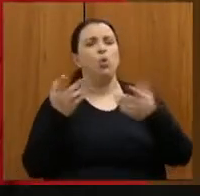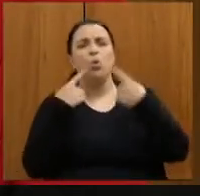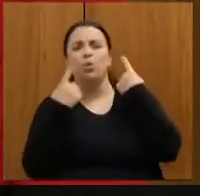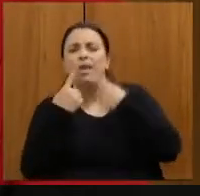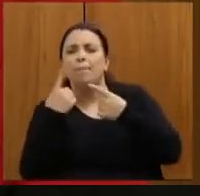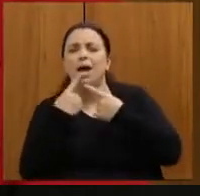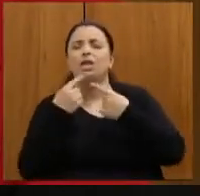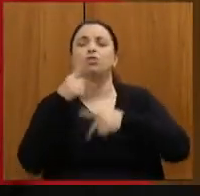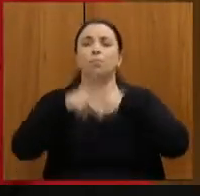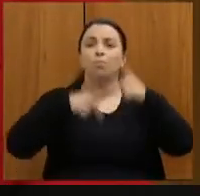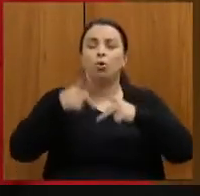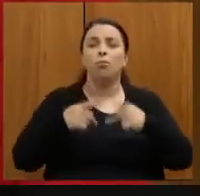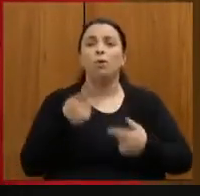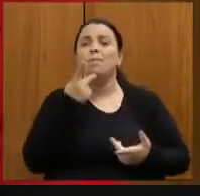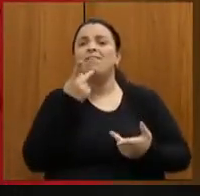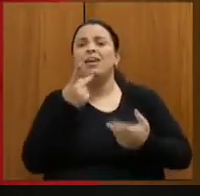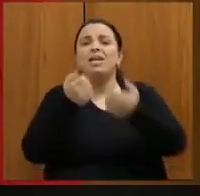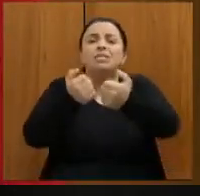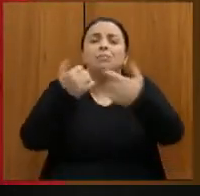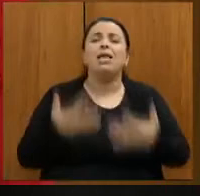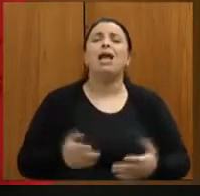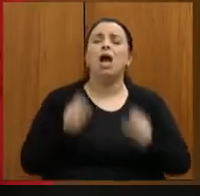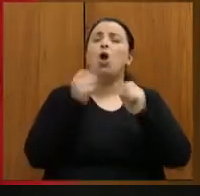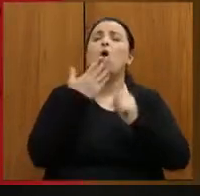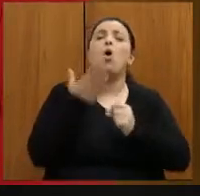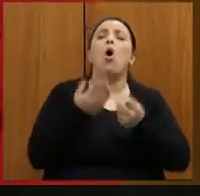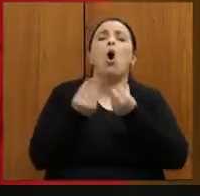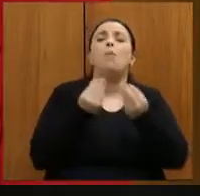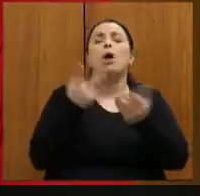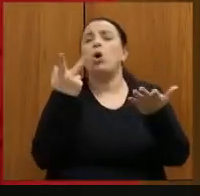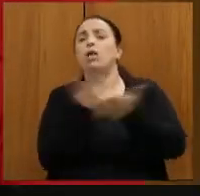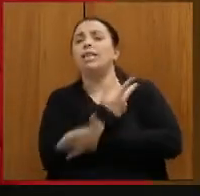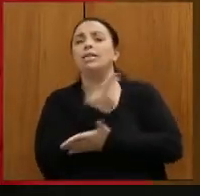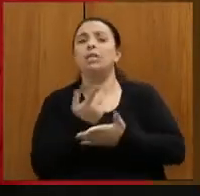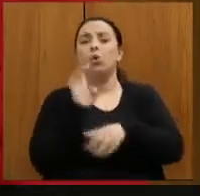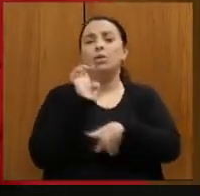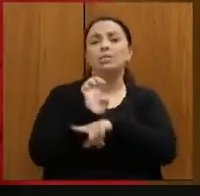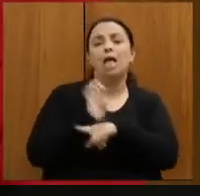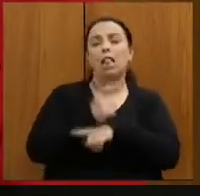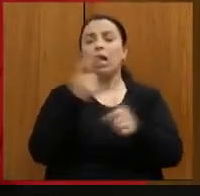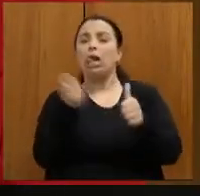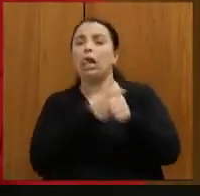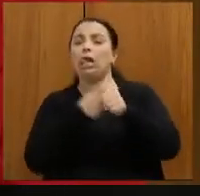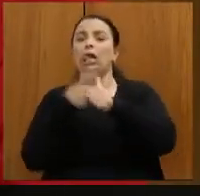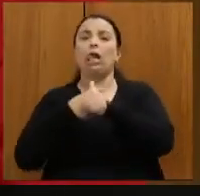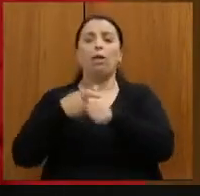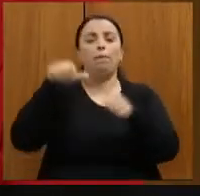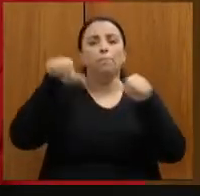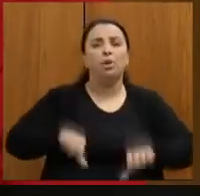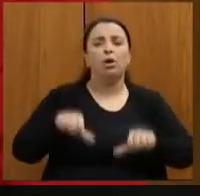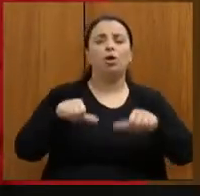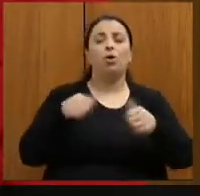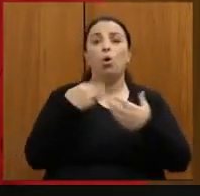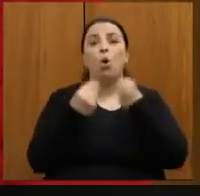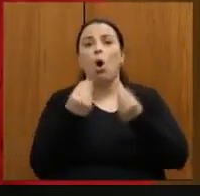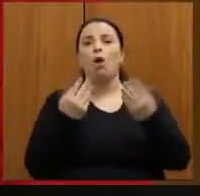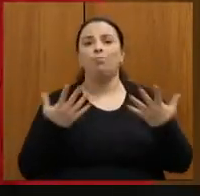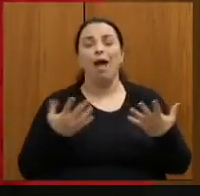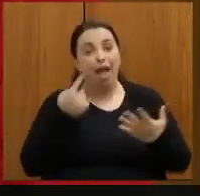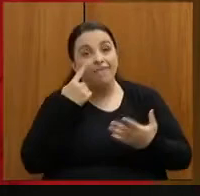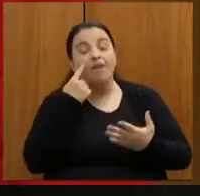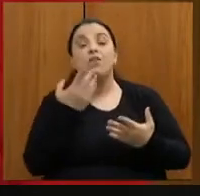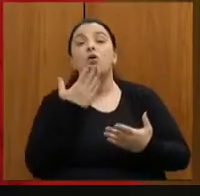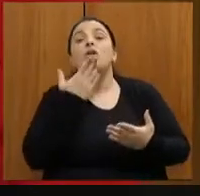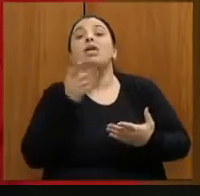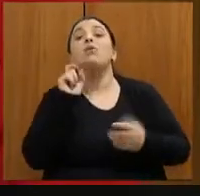balanço de quem arrebentou com serviço público quem arrebentou com a educação e quem vive do estado e Arrebentou a qual estado que a gente vai ver o